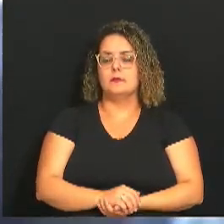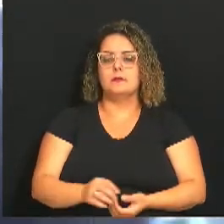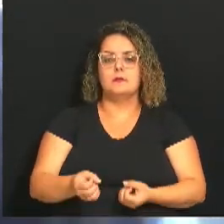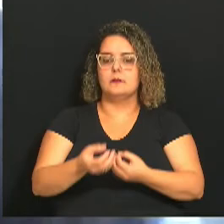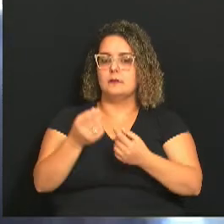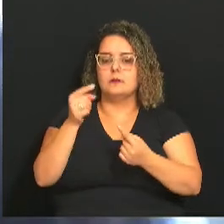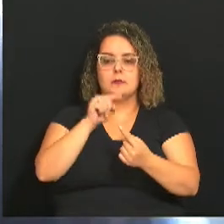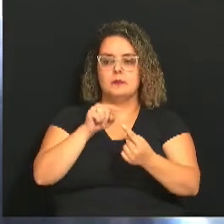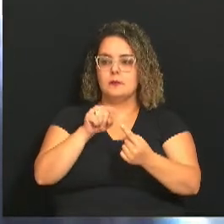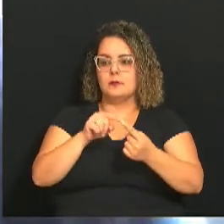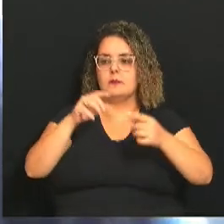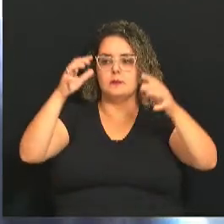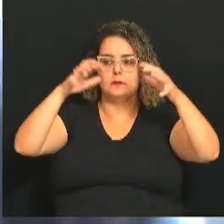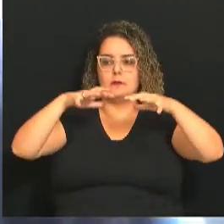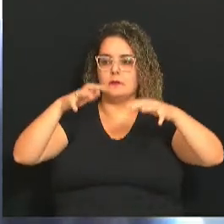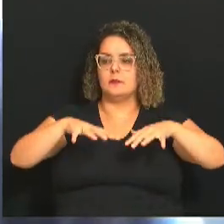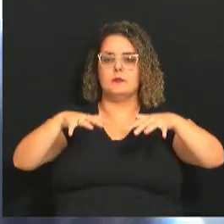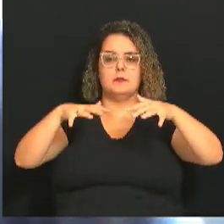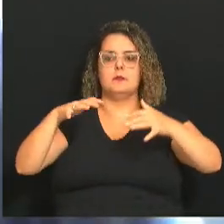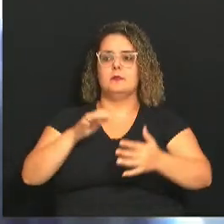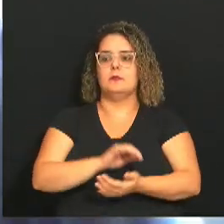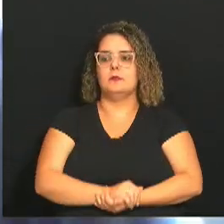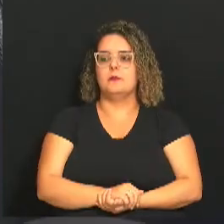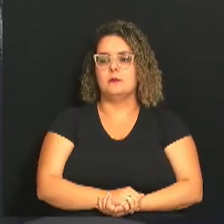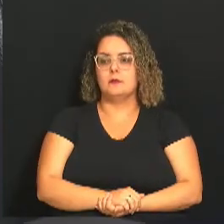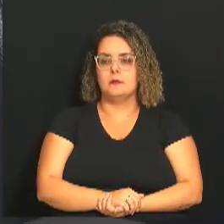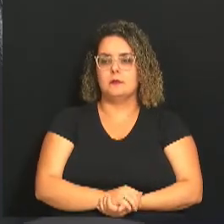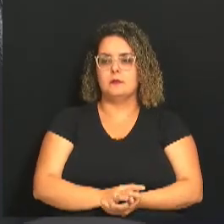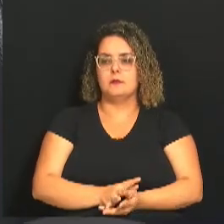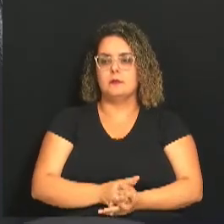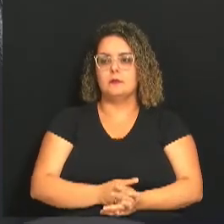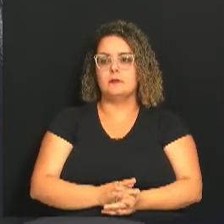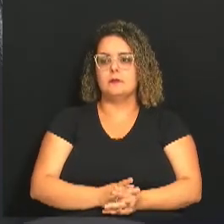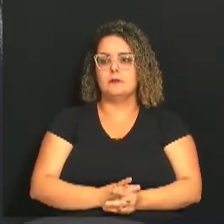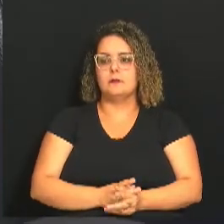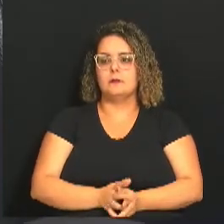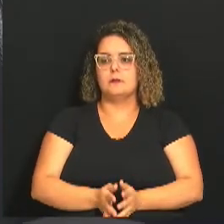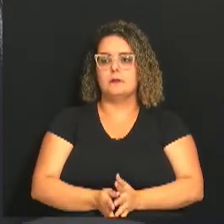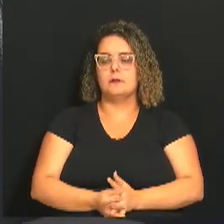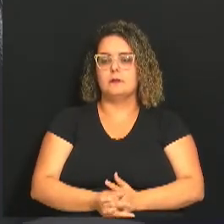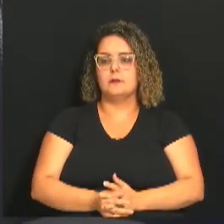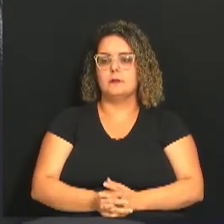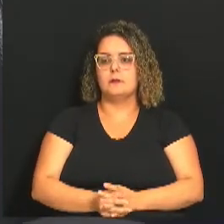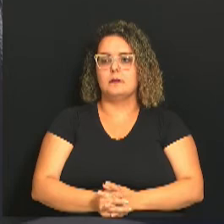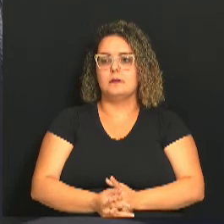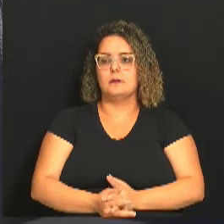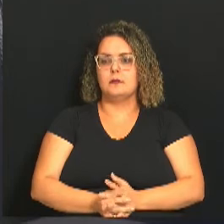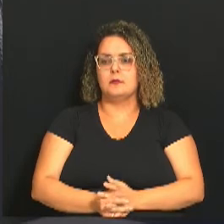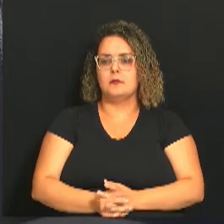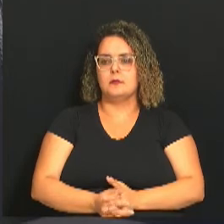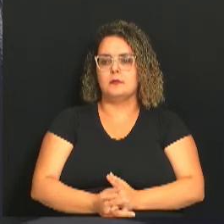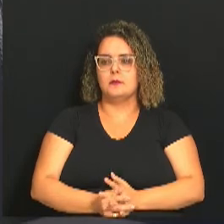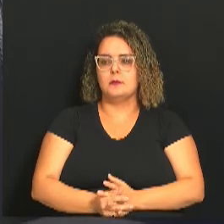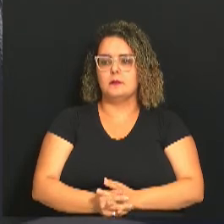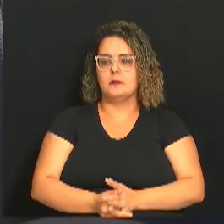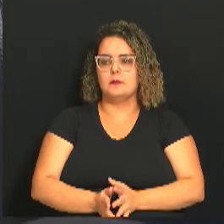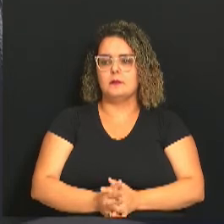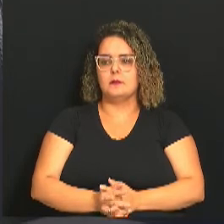aqui é um ponto de alagamento. Eles reportam até os radares.